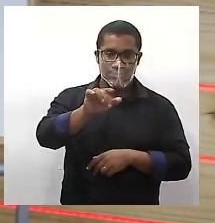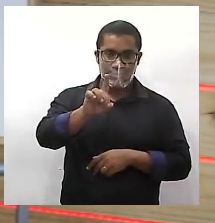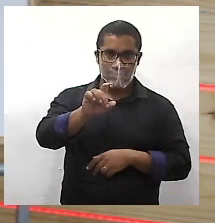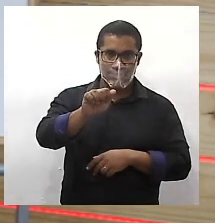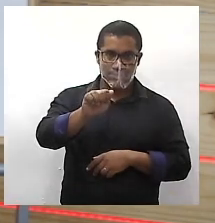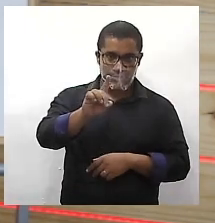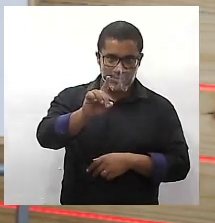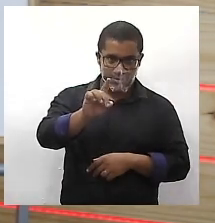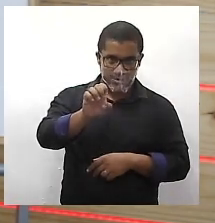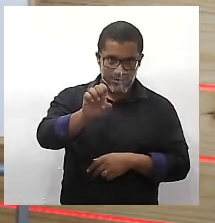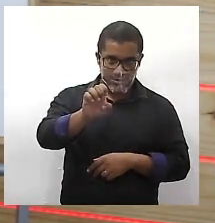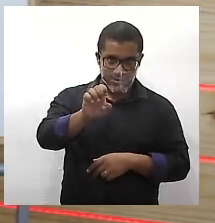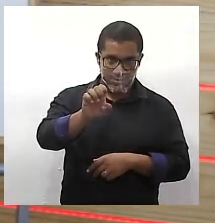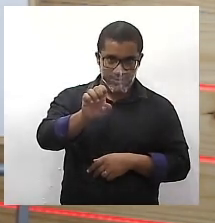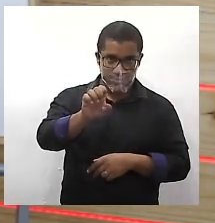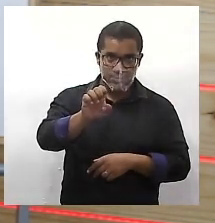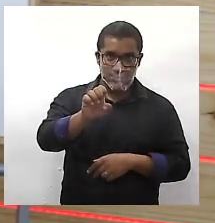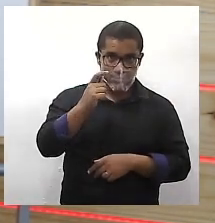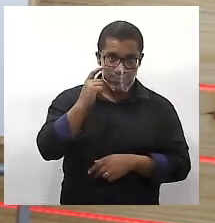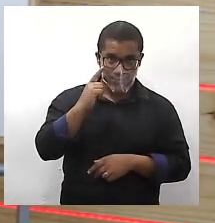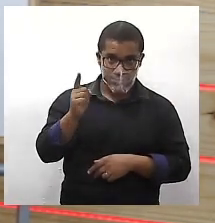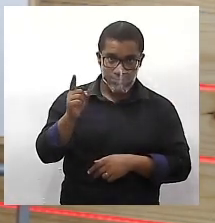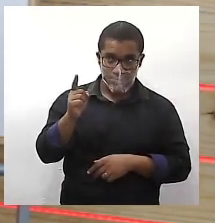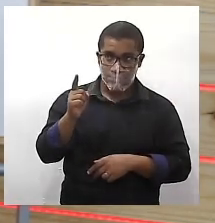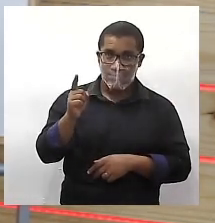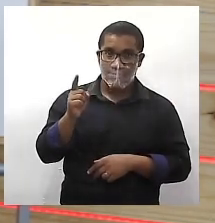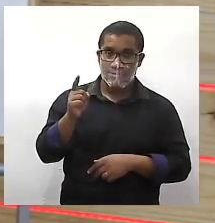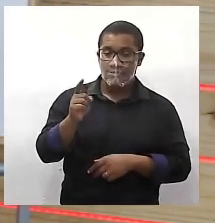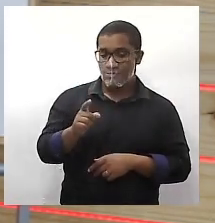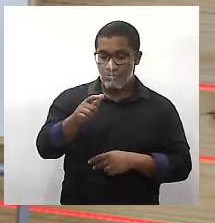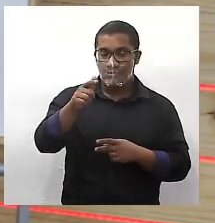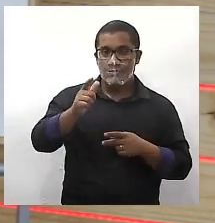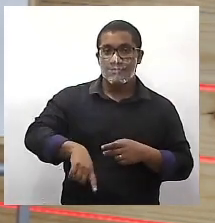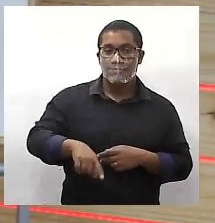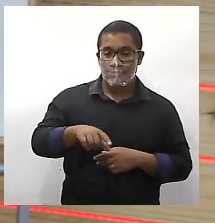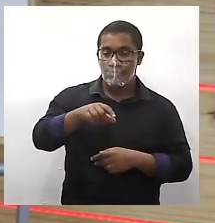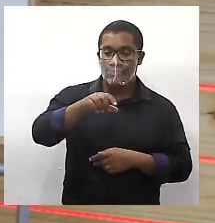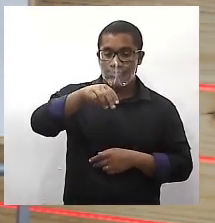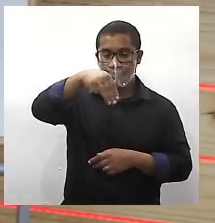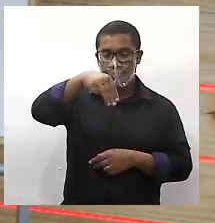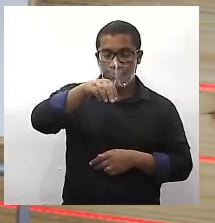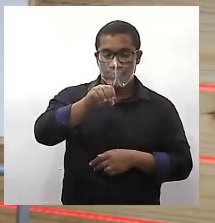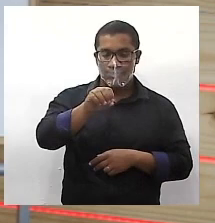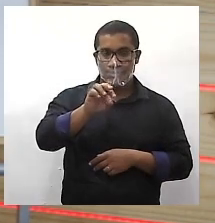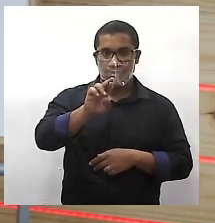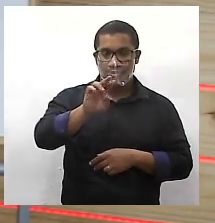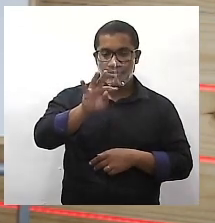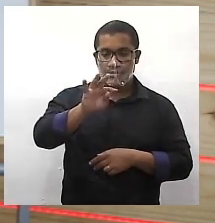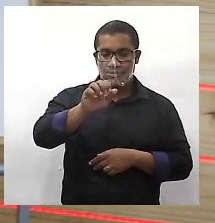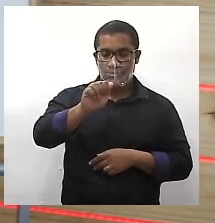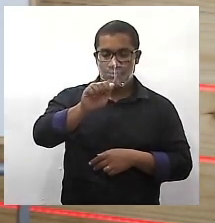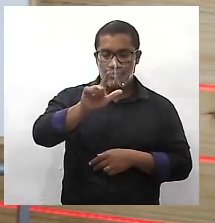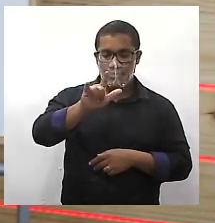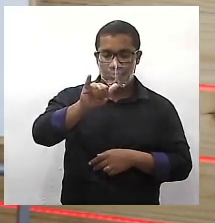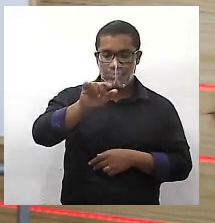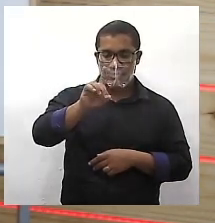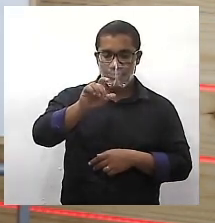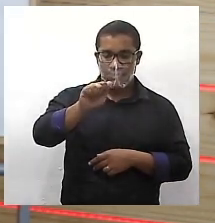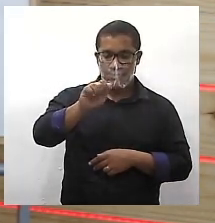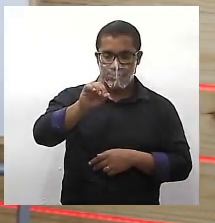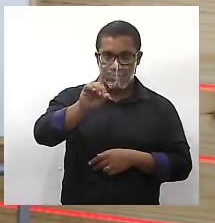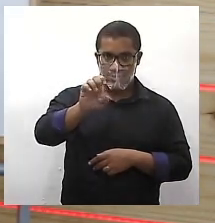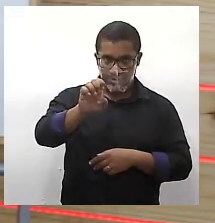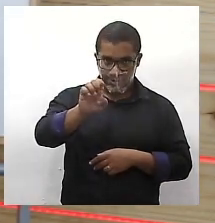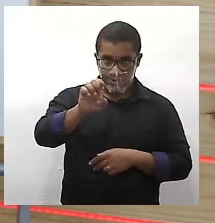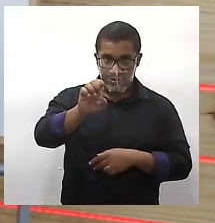Ó, eu trabalho com a natalidade, eu trabalho com a mortalidade, ó,